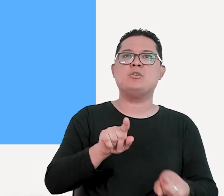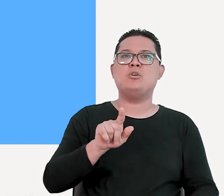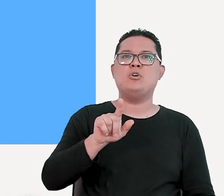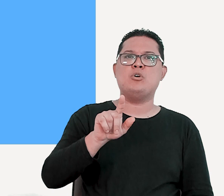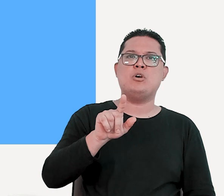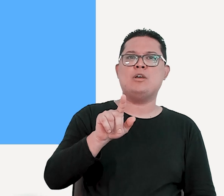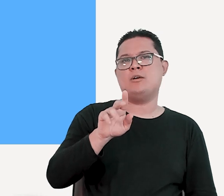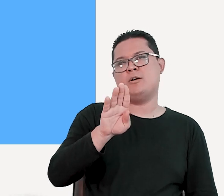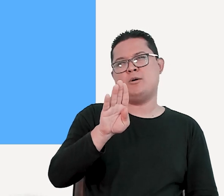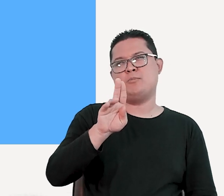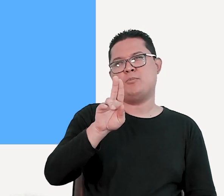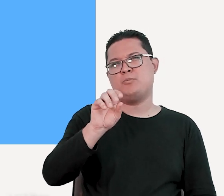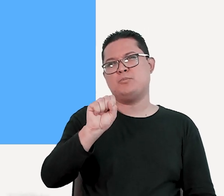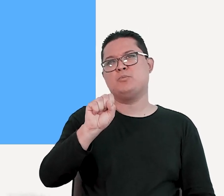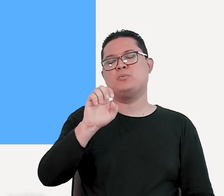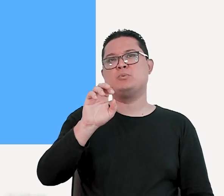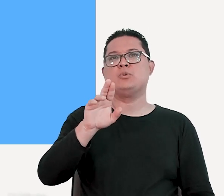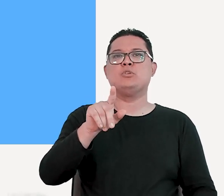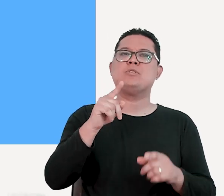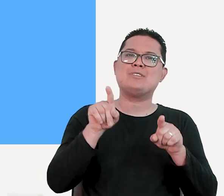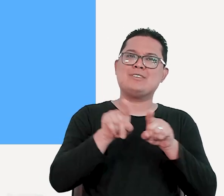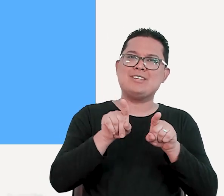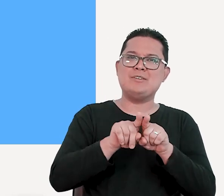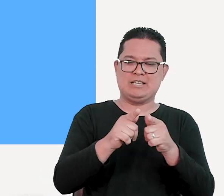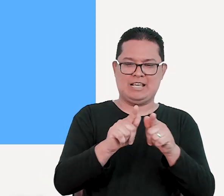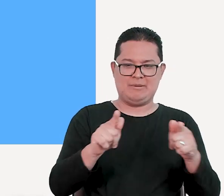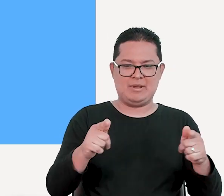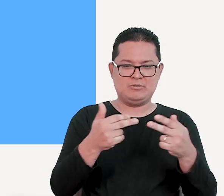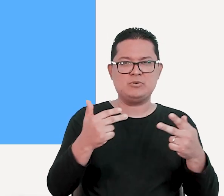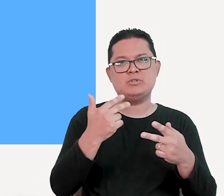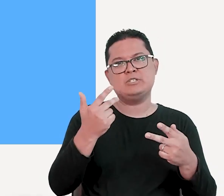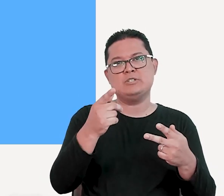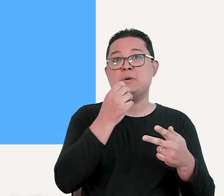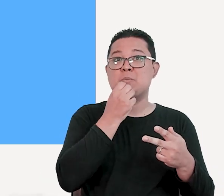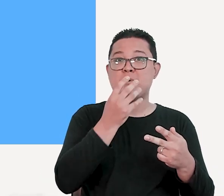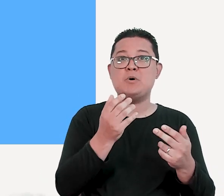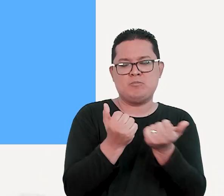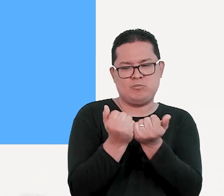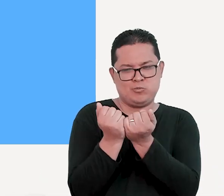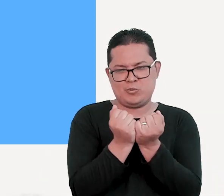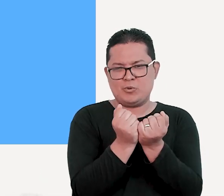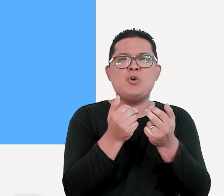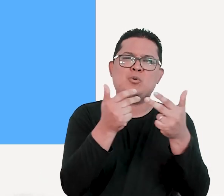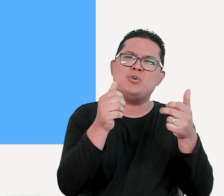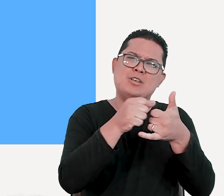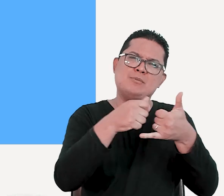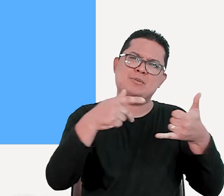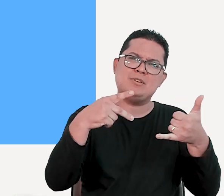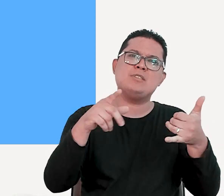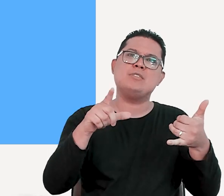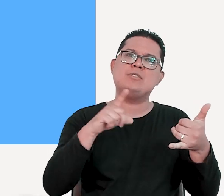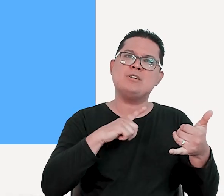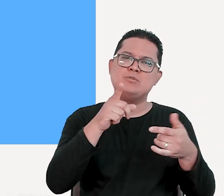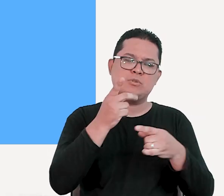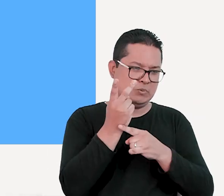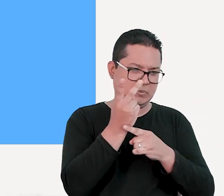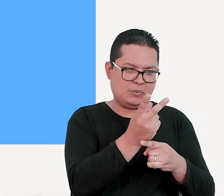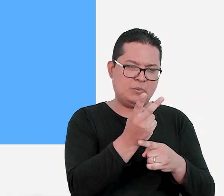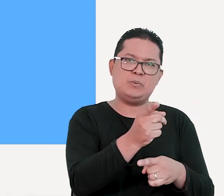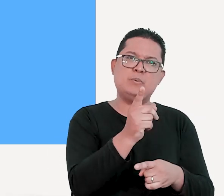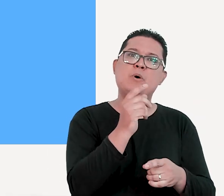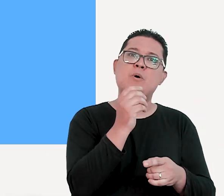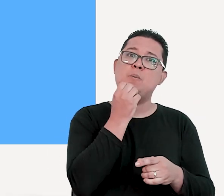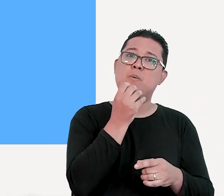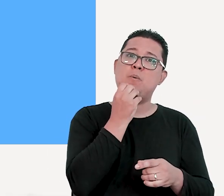mais sério, digamos assim, mas que também traz mais gramática, então a gente vai complementando as pecinhas do conhecimento. E parece que a gente abre a nossa cabeça